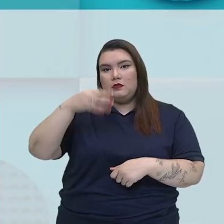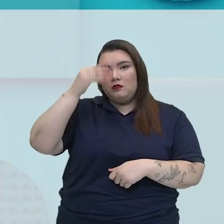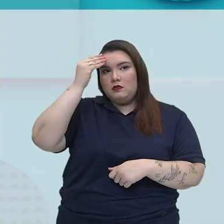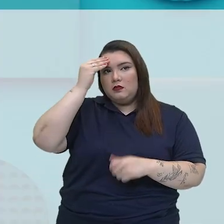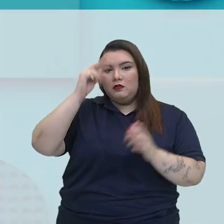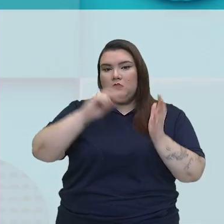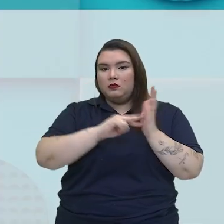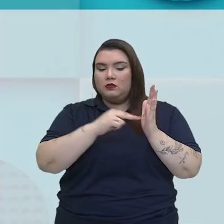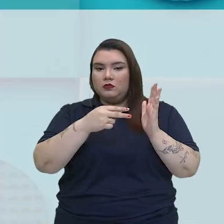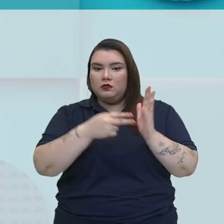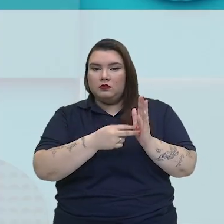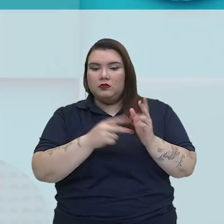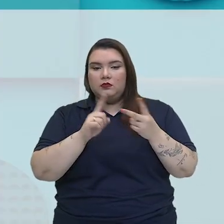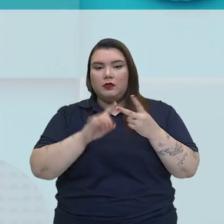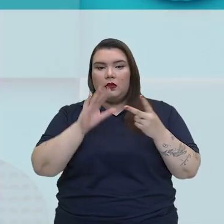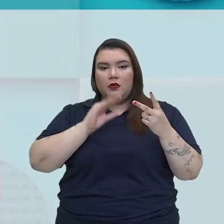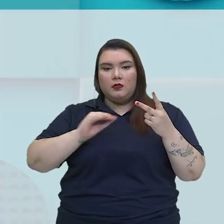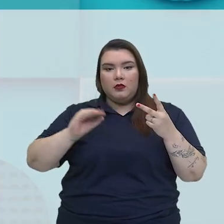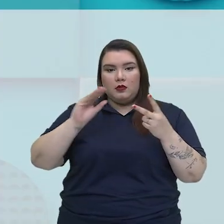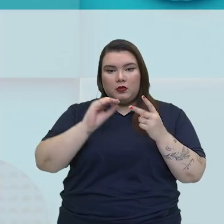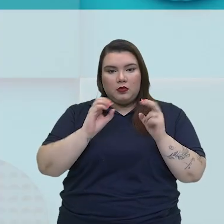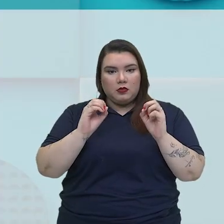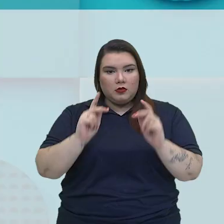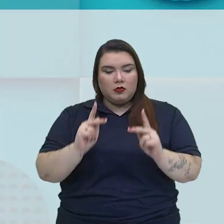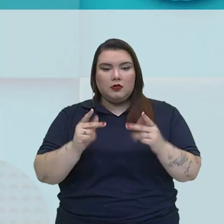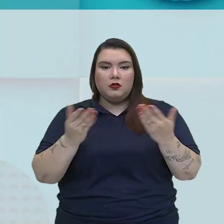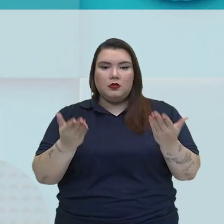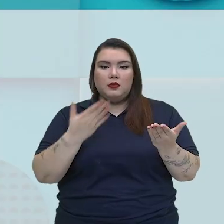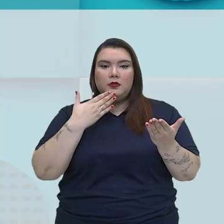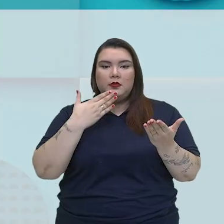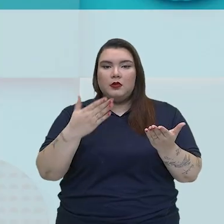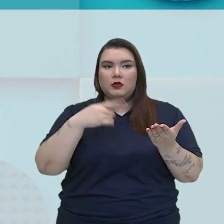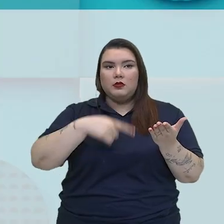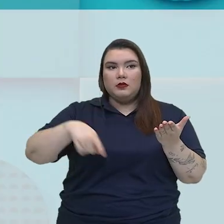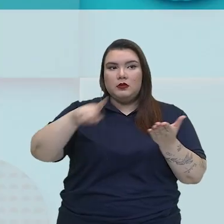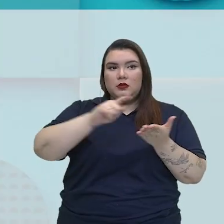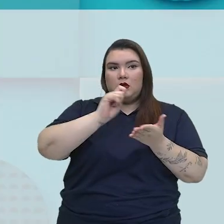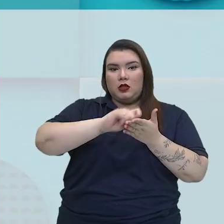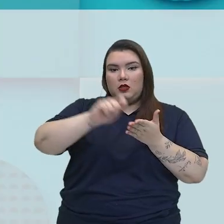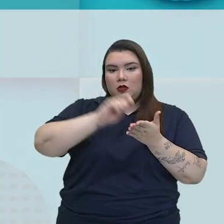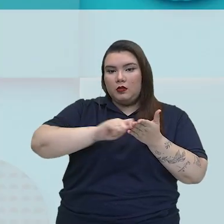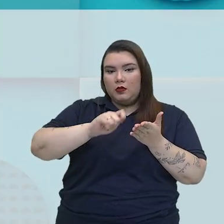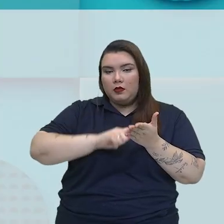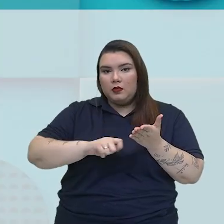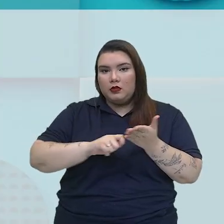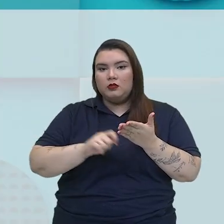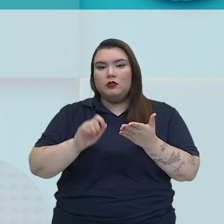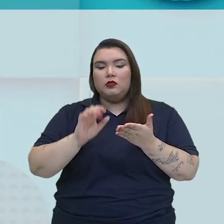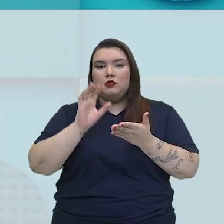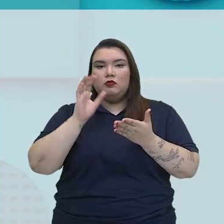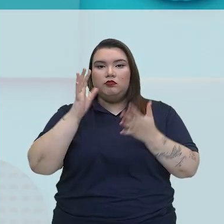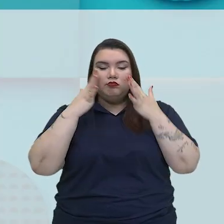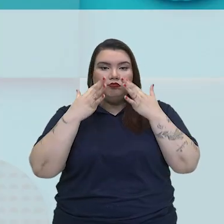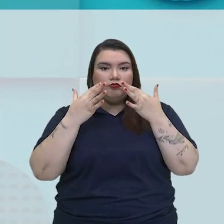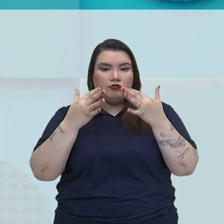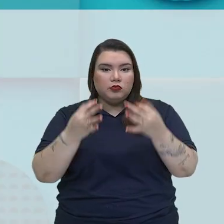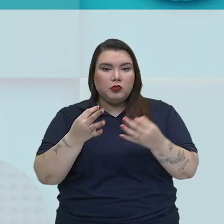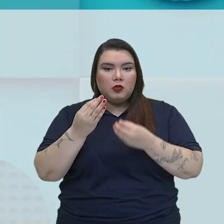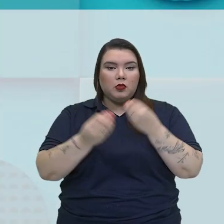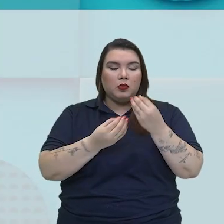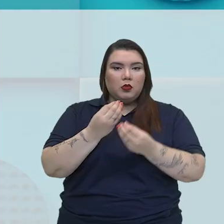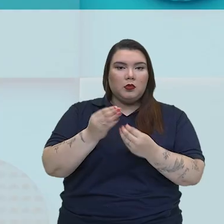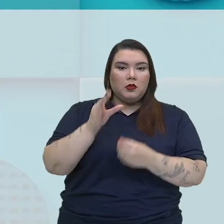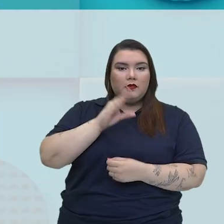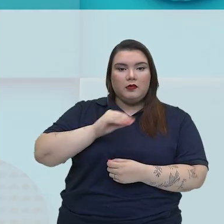o significado quanto a pronúncia. Então, eu peço que vocês anotem, que vocês repitam, prestem bastante atenção em como está